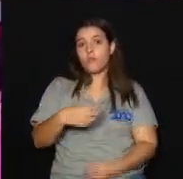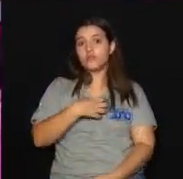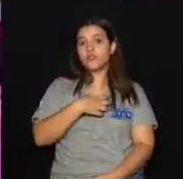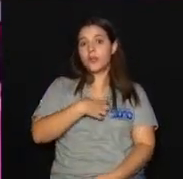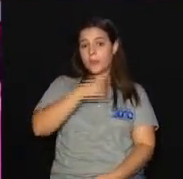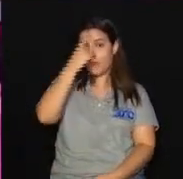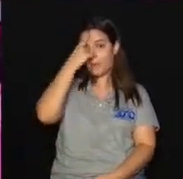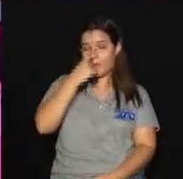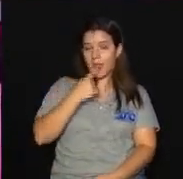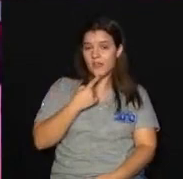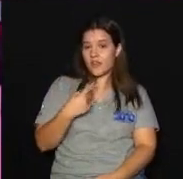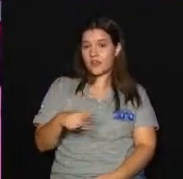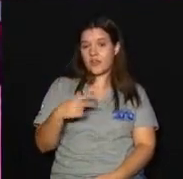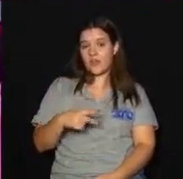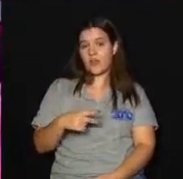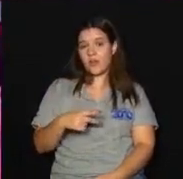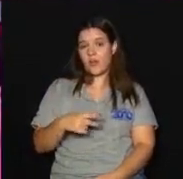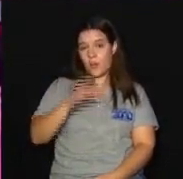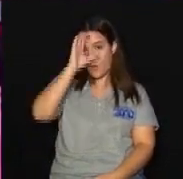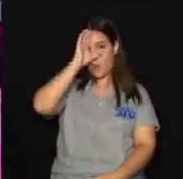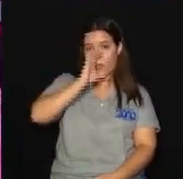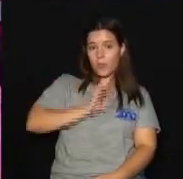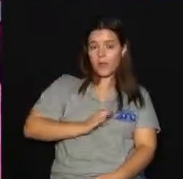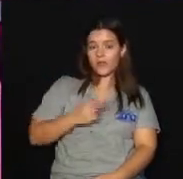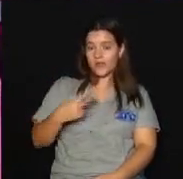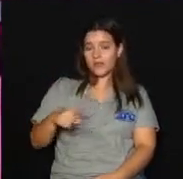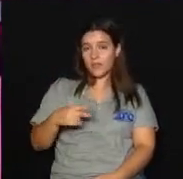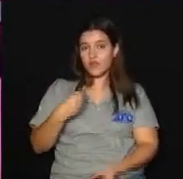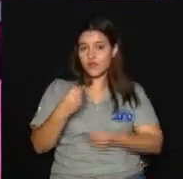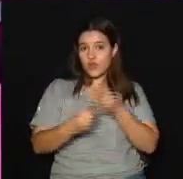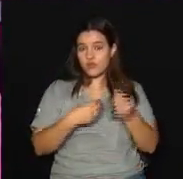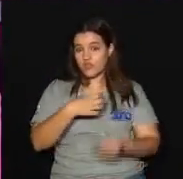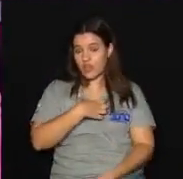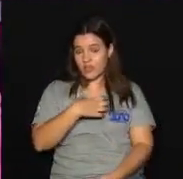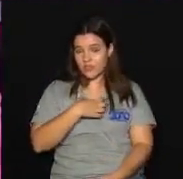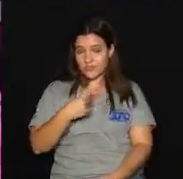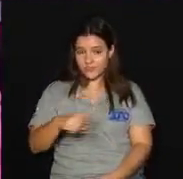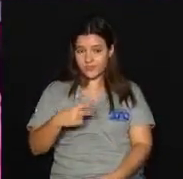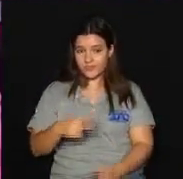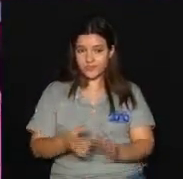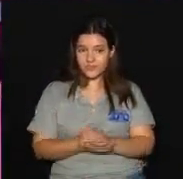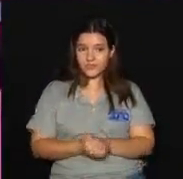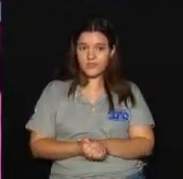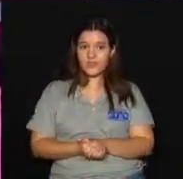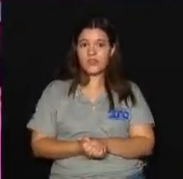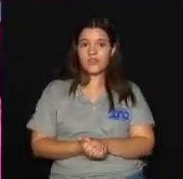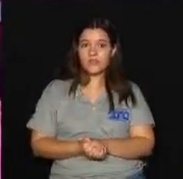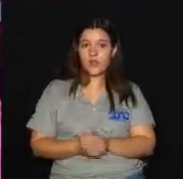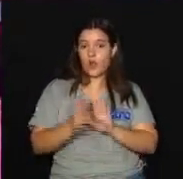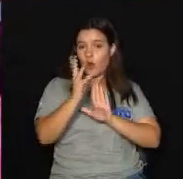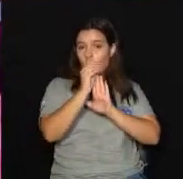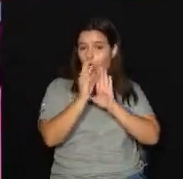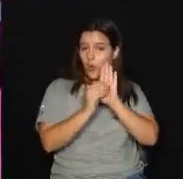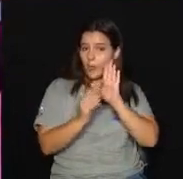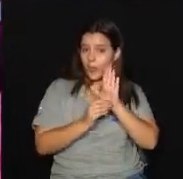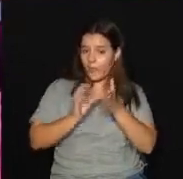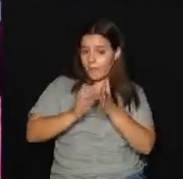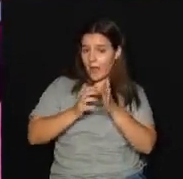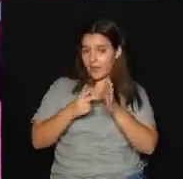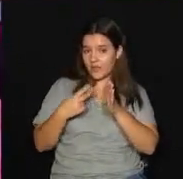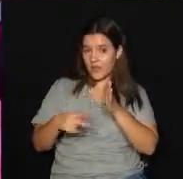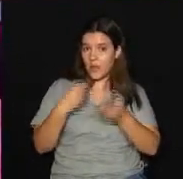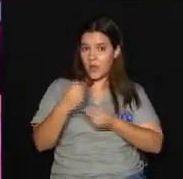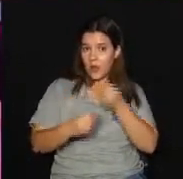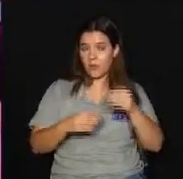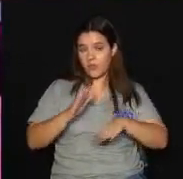o comportamento, qual é a dinâmica, como é que está o conteúdo programático do partido, como é que ele